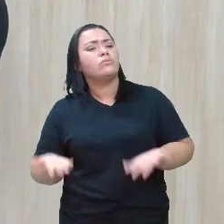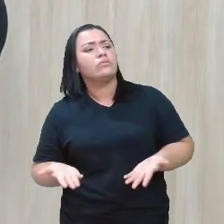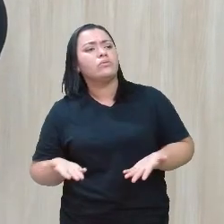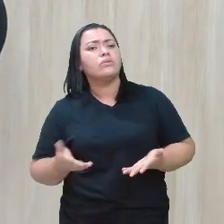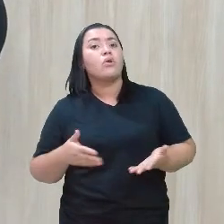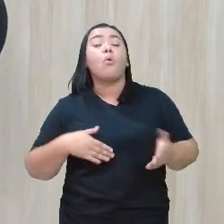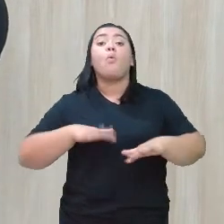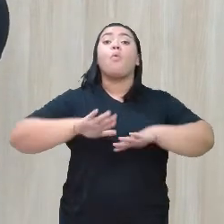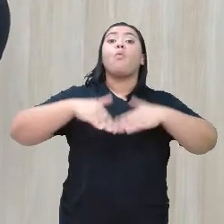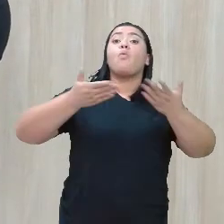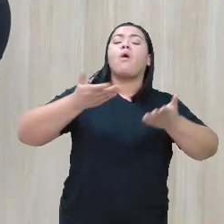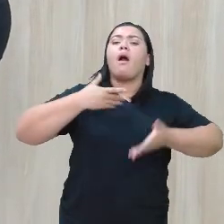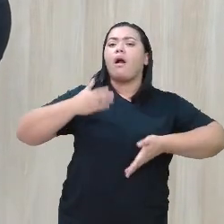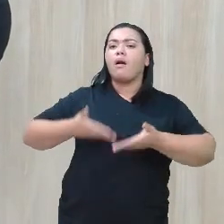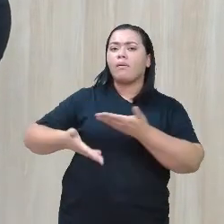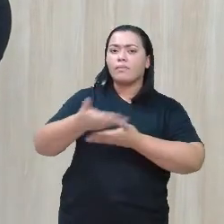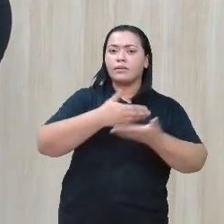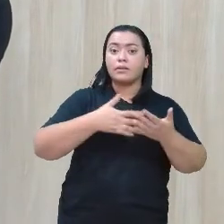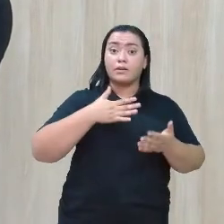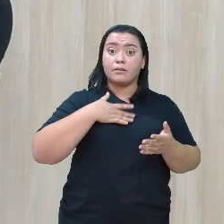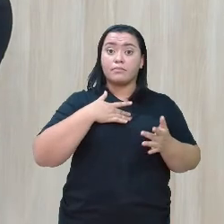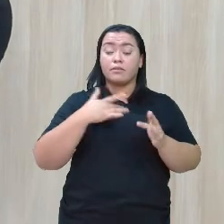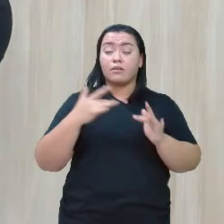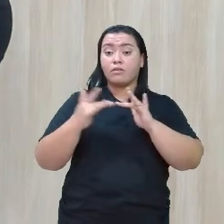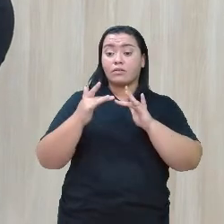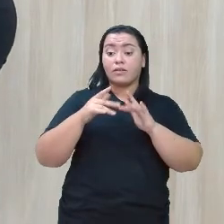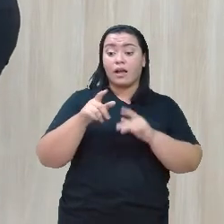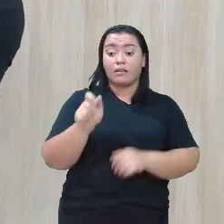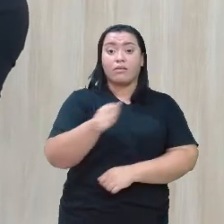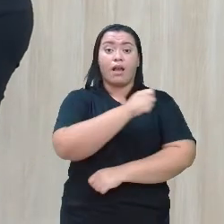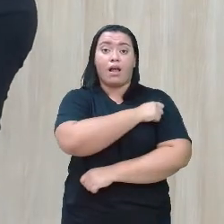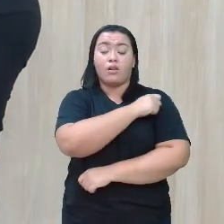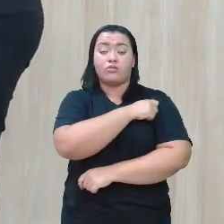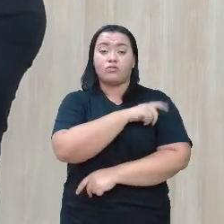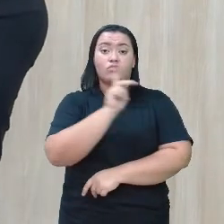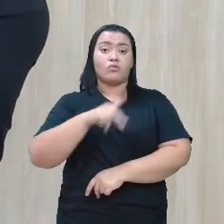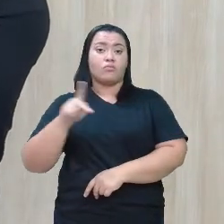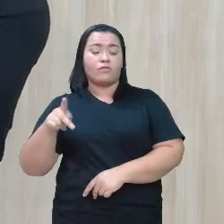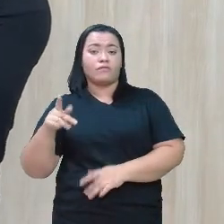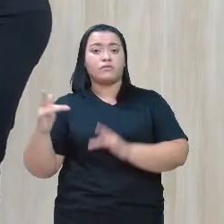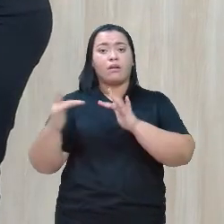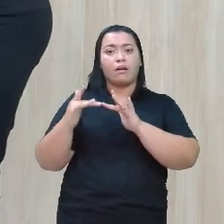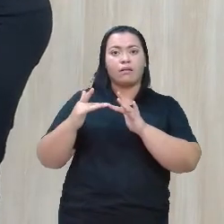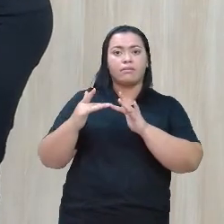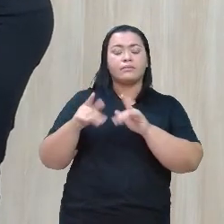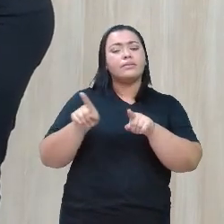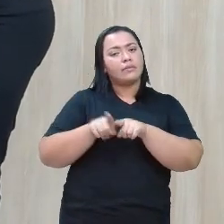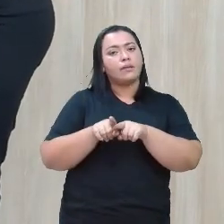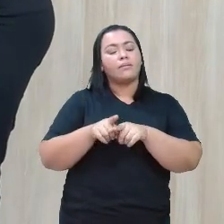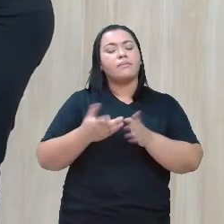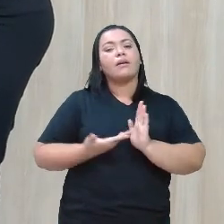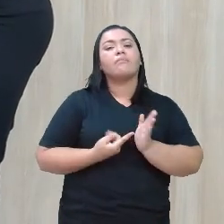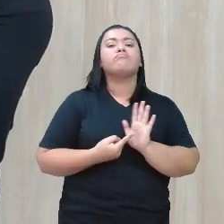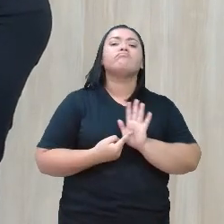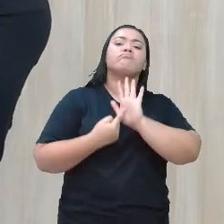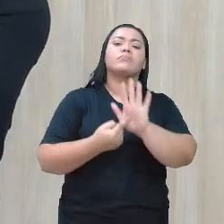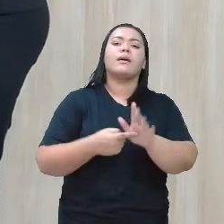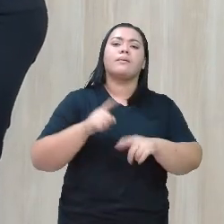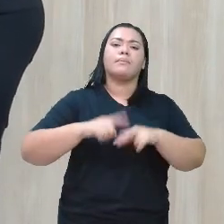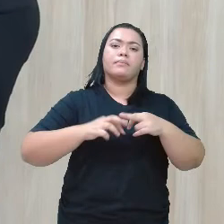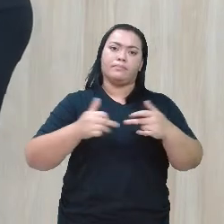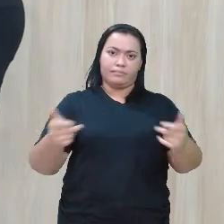de interação eu estou tendo com a minha professora, por exemplo, e com os materiais que estão sendo ofertados.